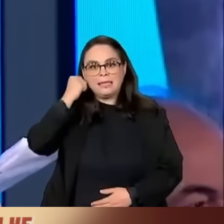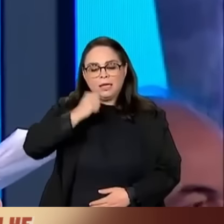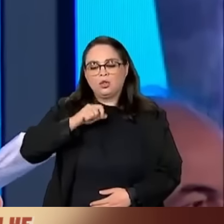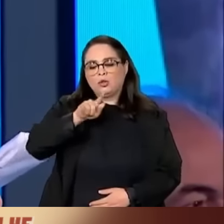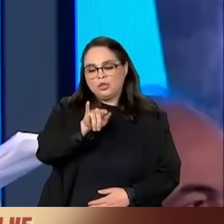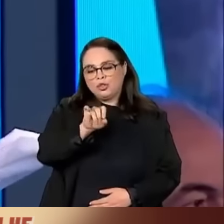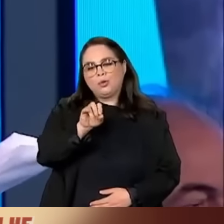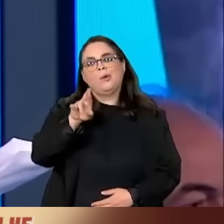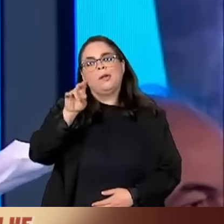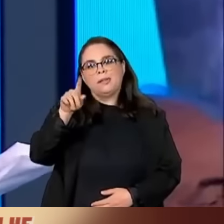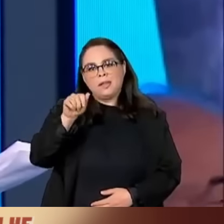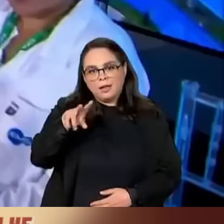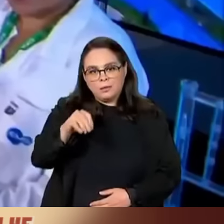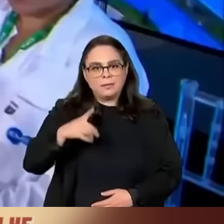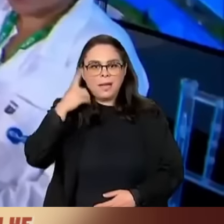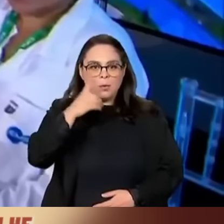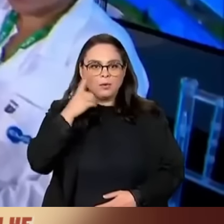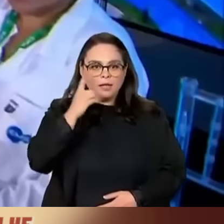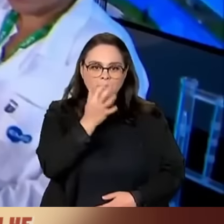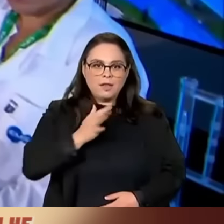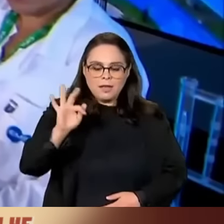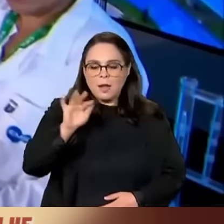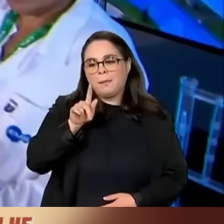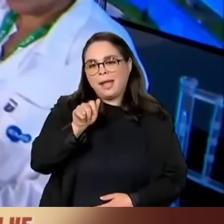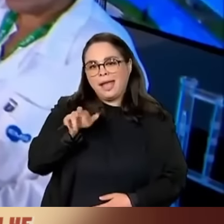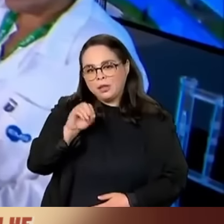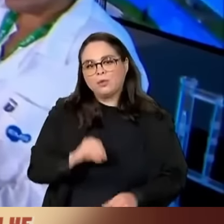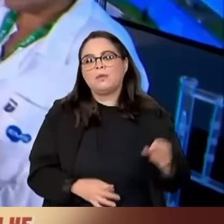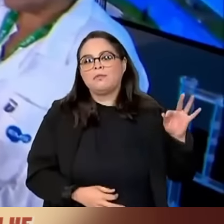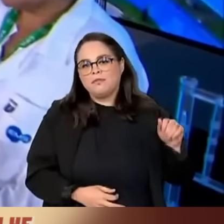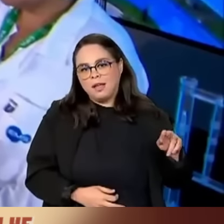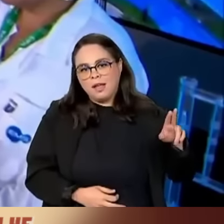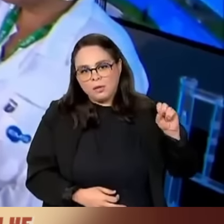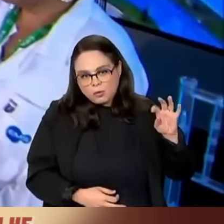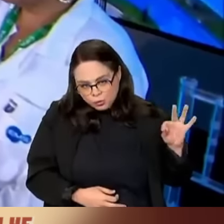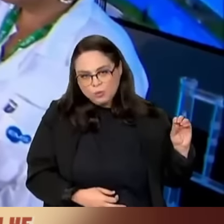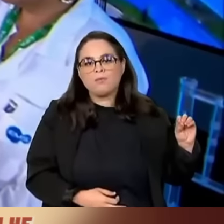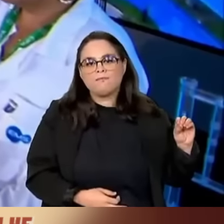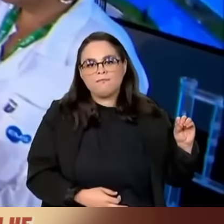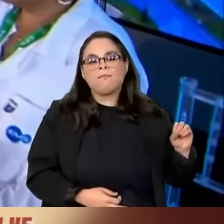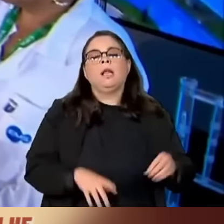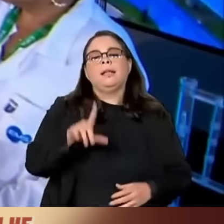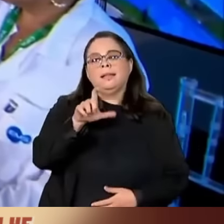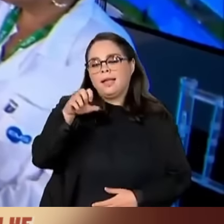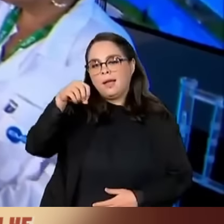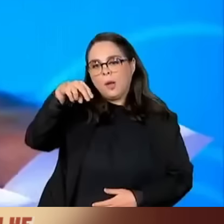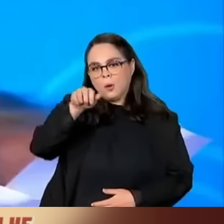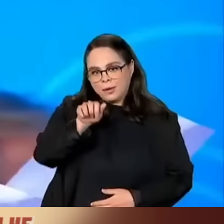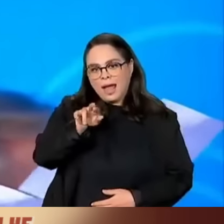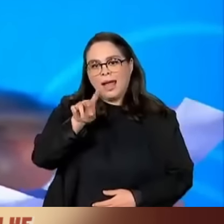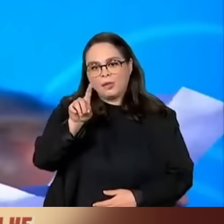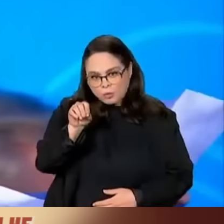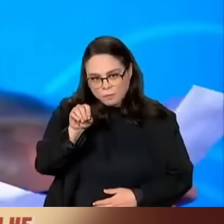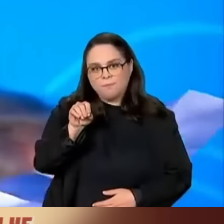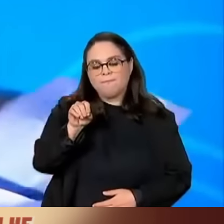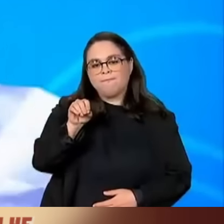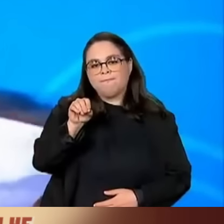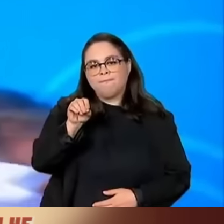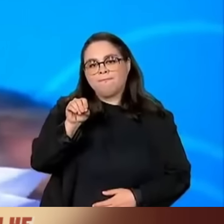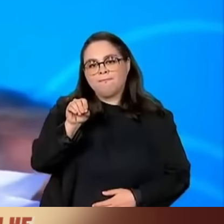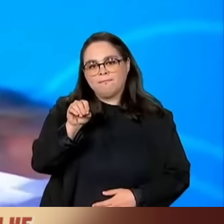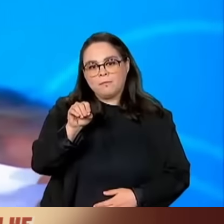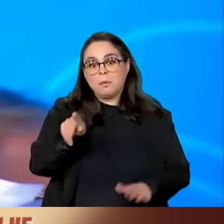Giordano, deputados federais, o Pedro Tourinho, Fausto Pinato, o Leonardo Oswaldo Barquini